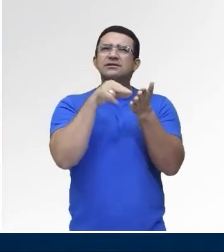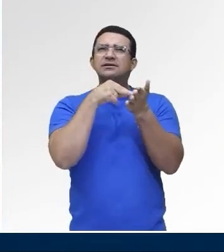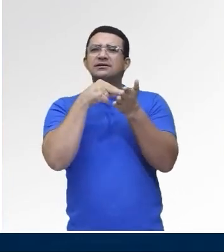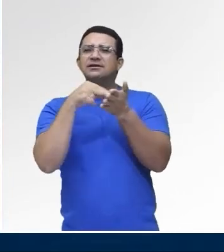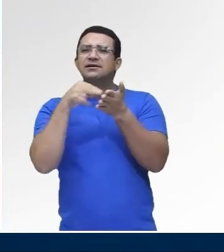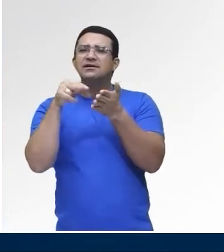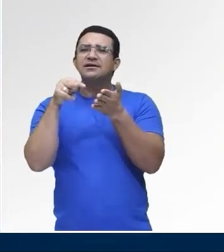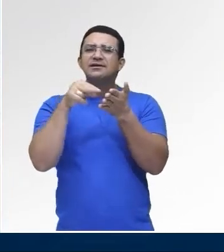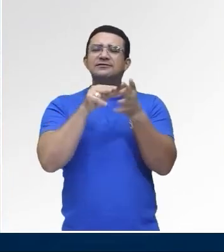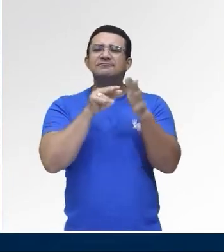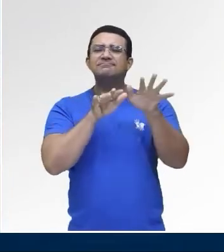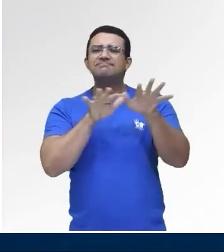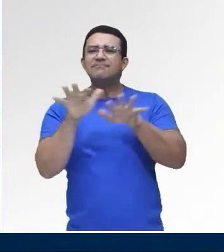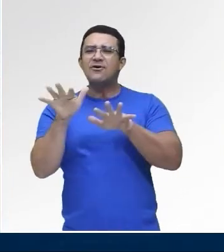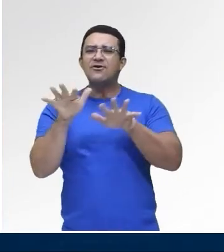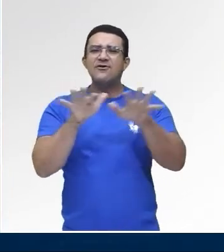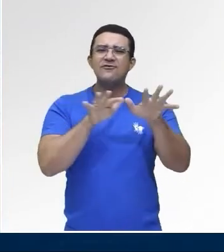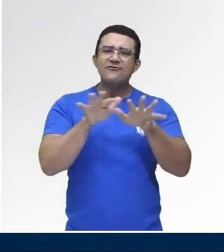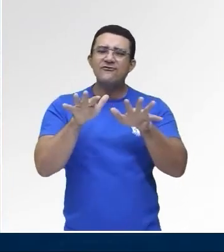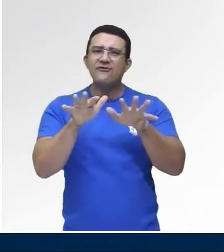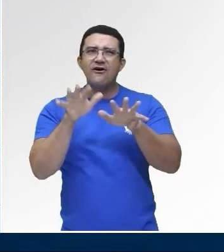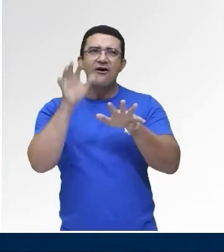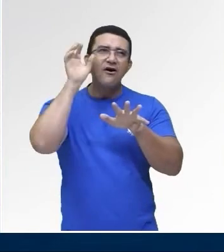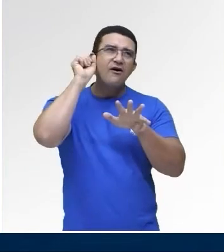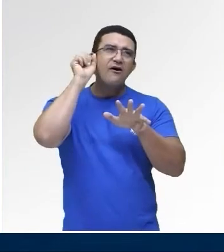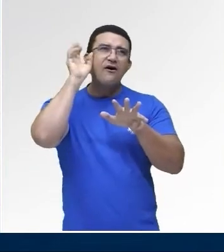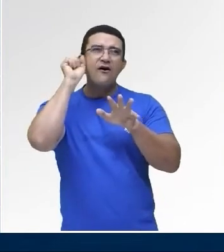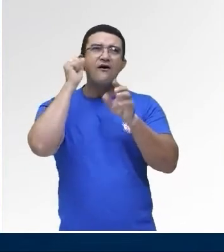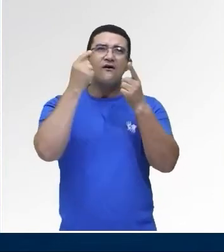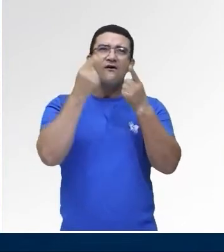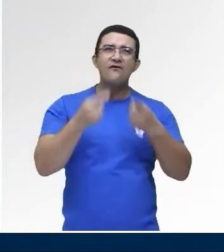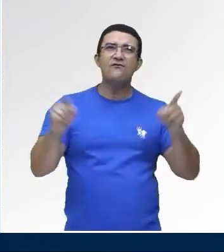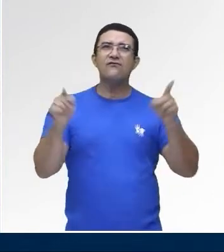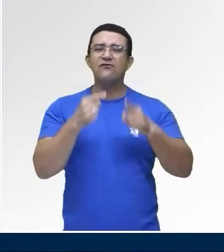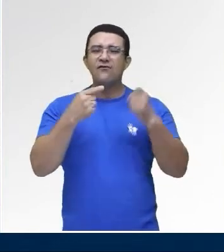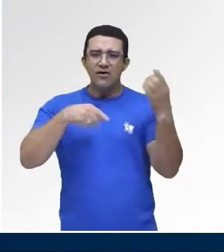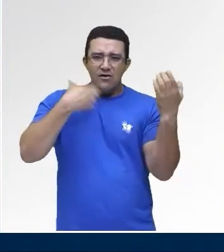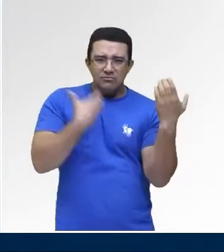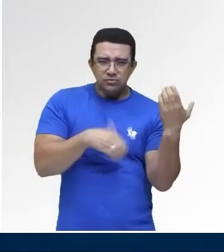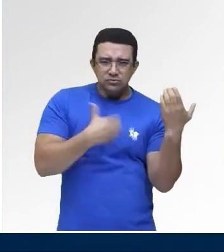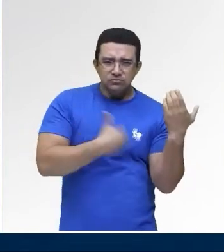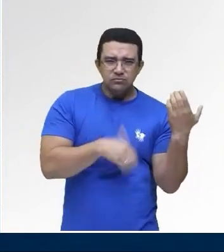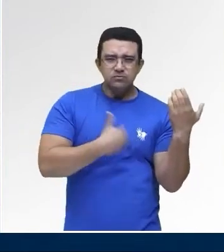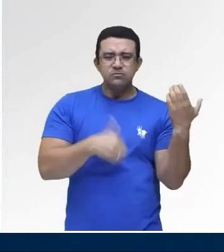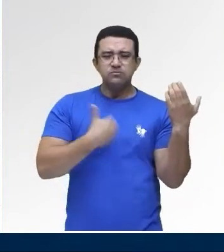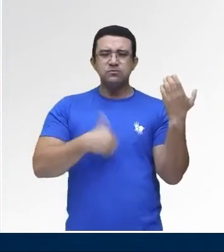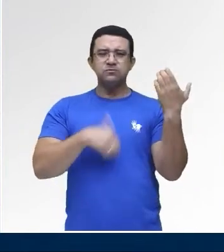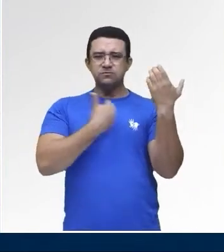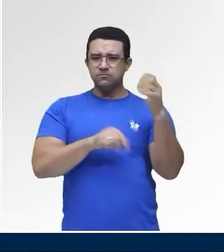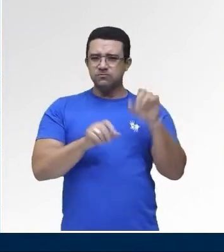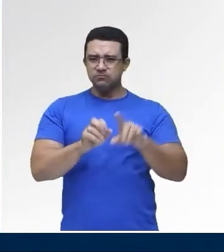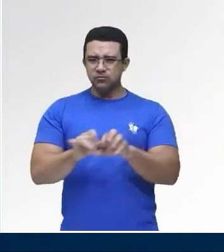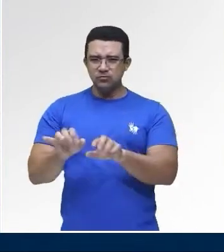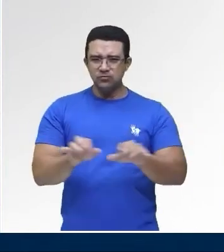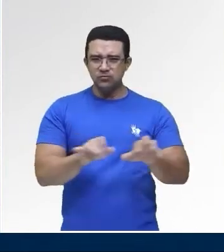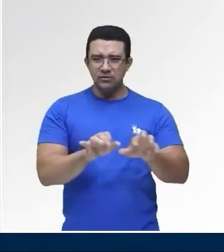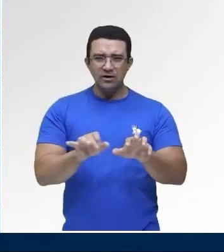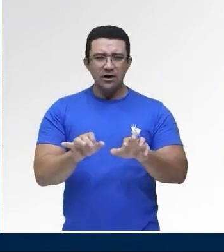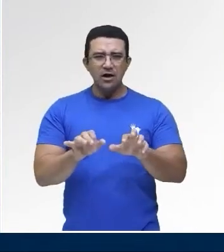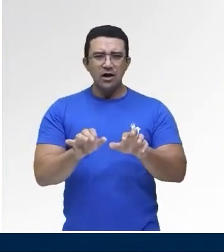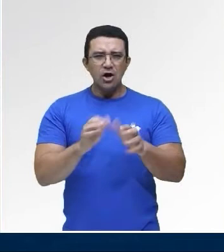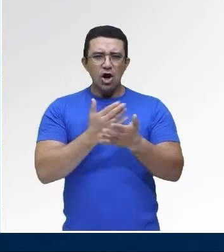cada instrumento, dos instrumentos musicais, né, que vão acompanhar a letra da música. Então, você vai, tipo,